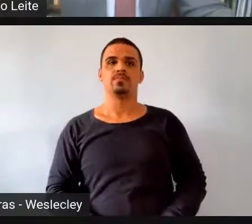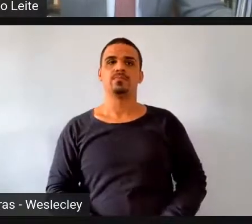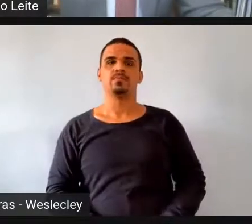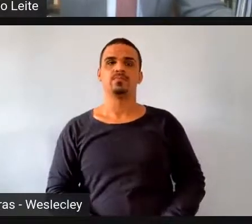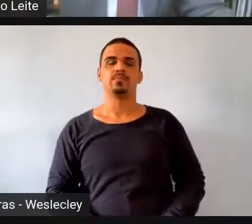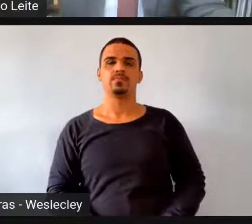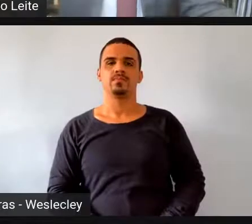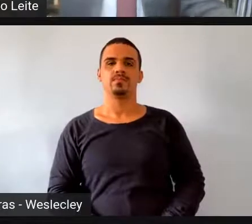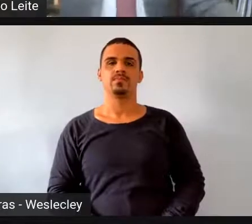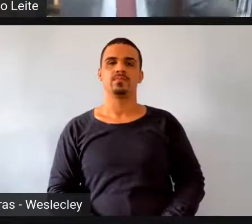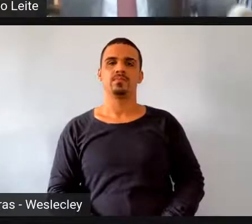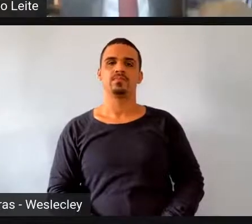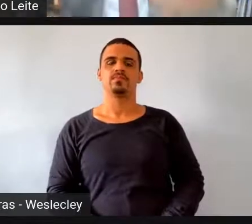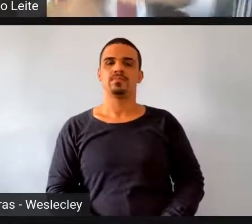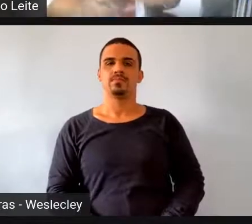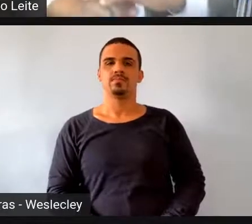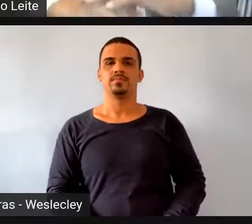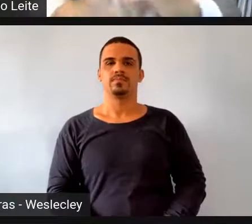Bom,